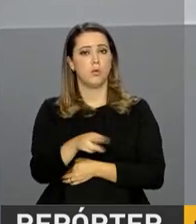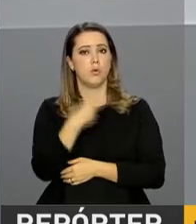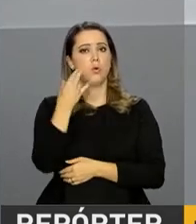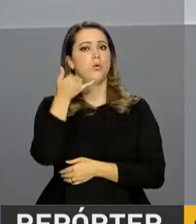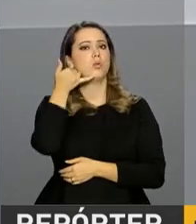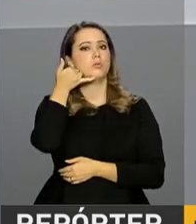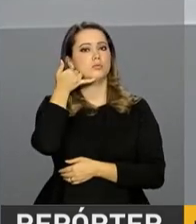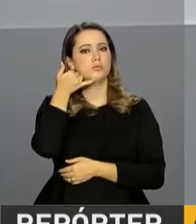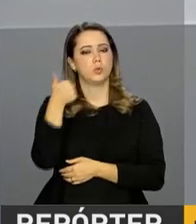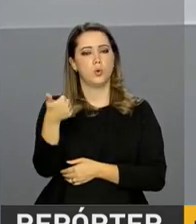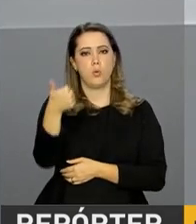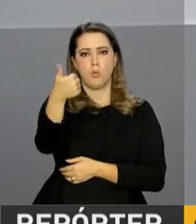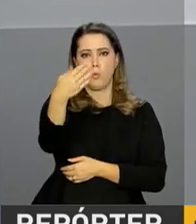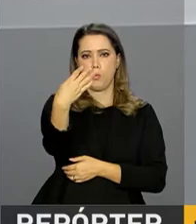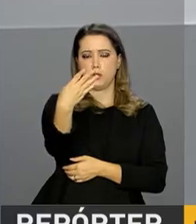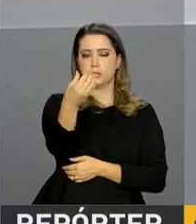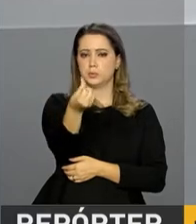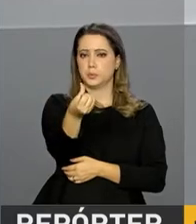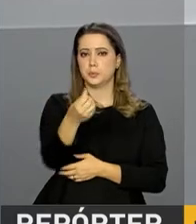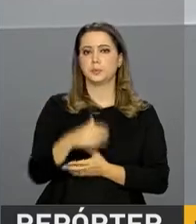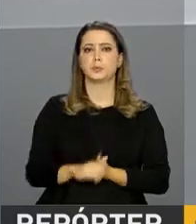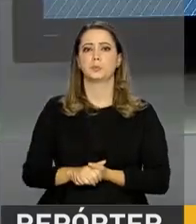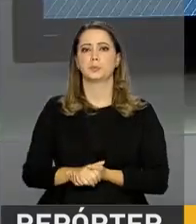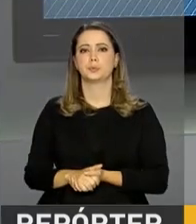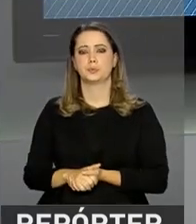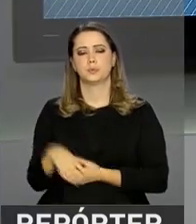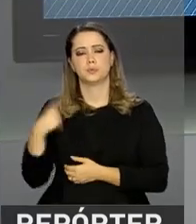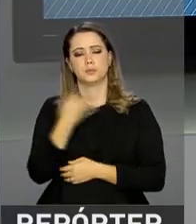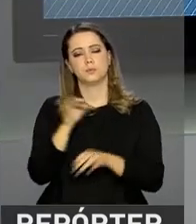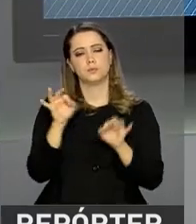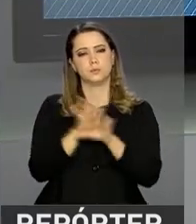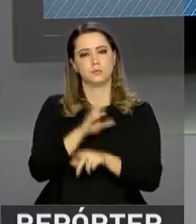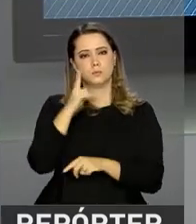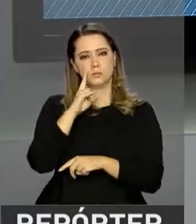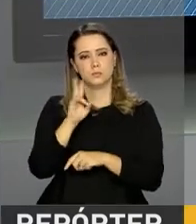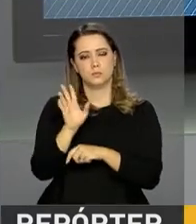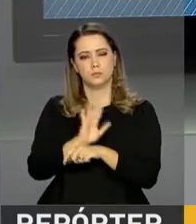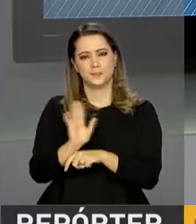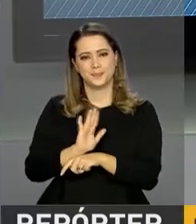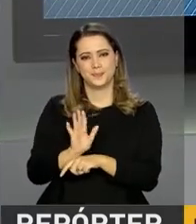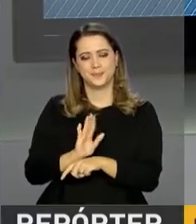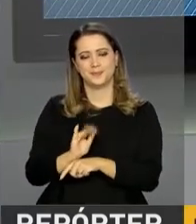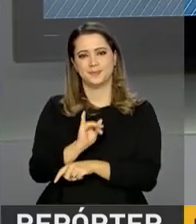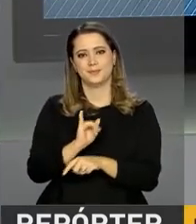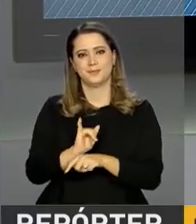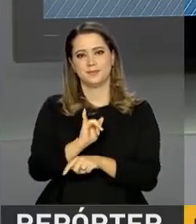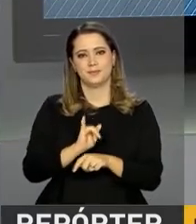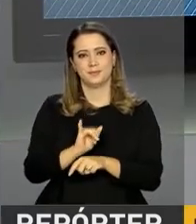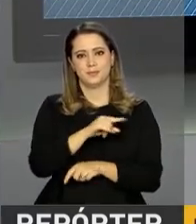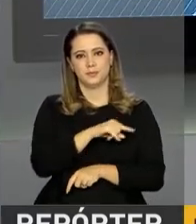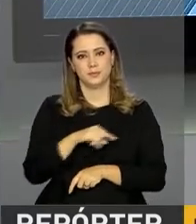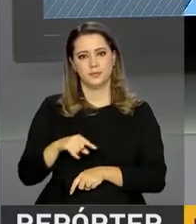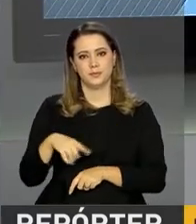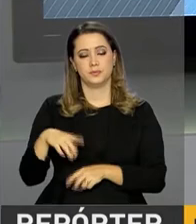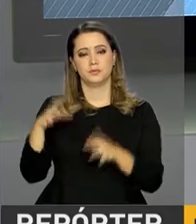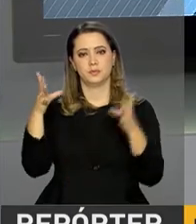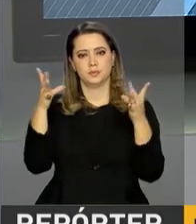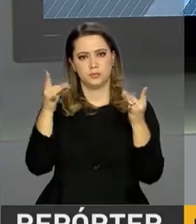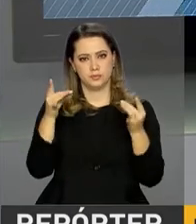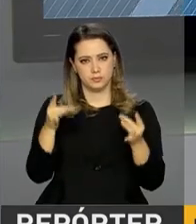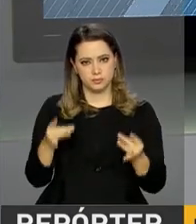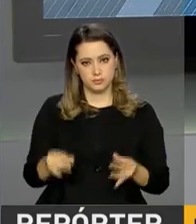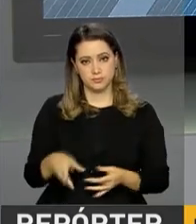para o receitafone no número 146 nós ficamos por aqui você pode rever as reportagens no youtube e